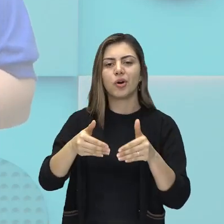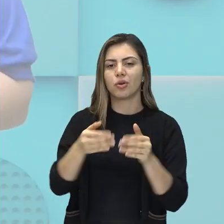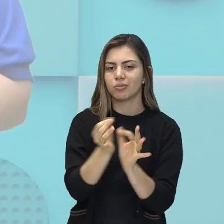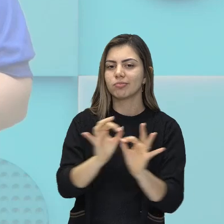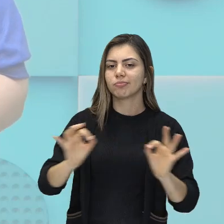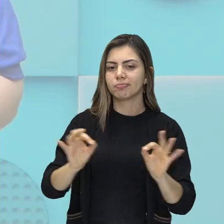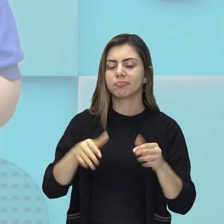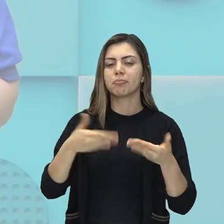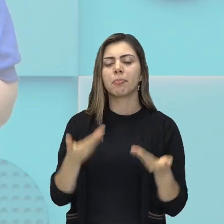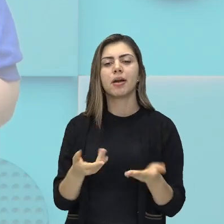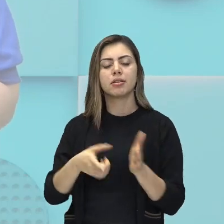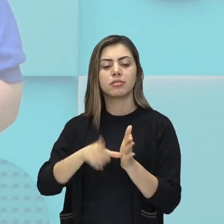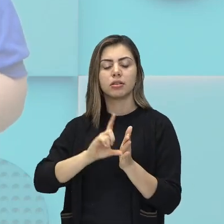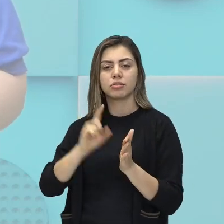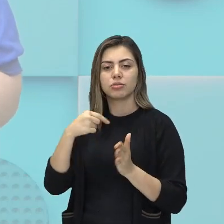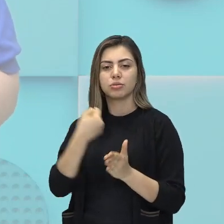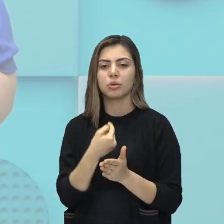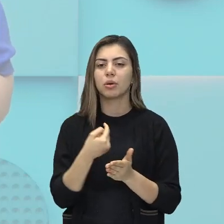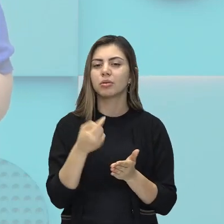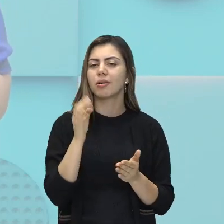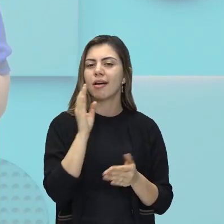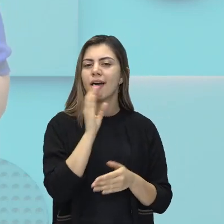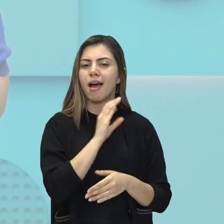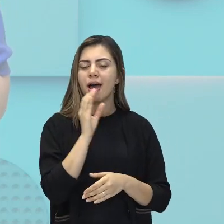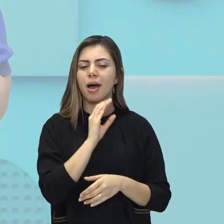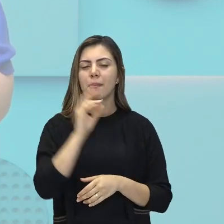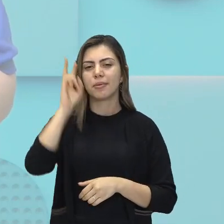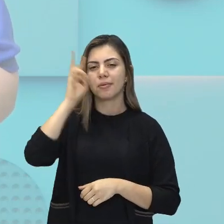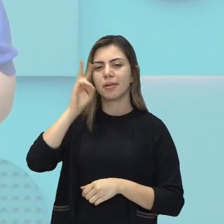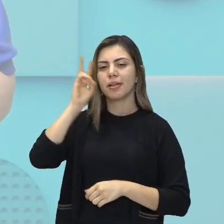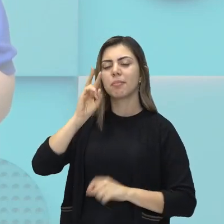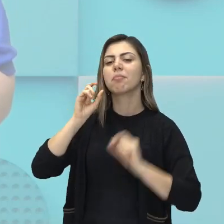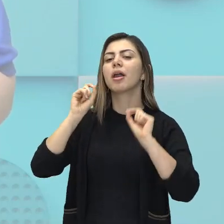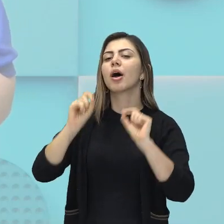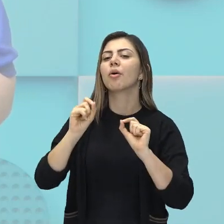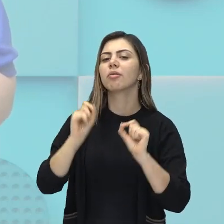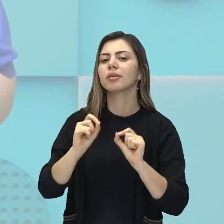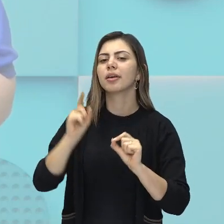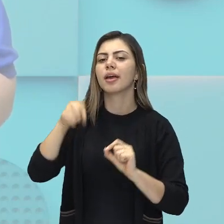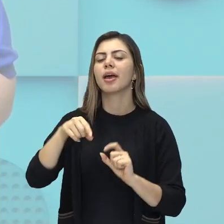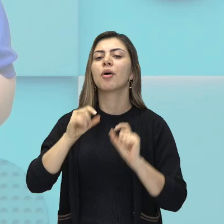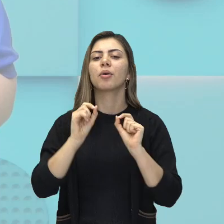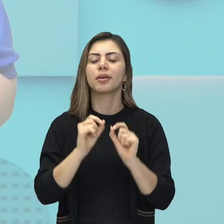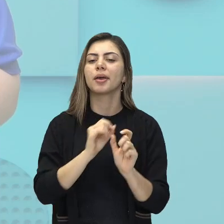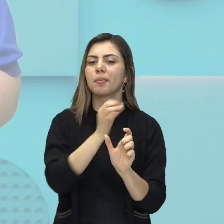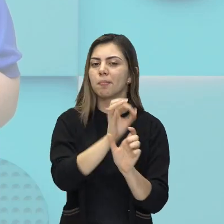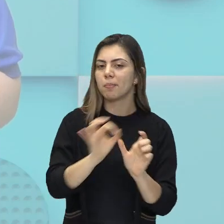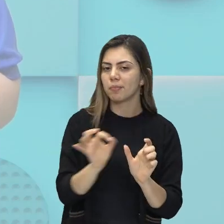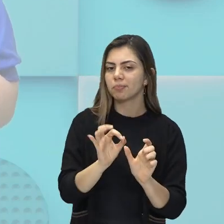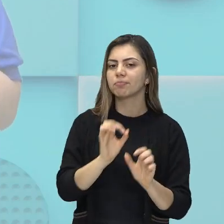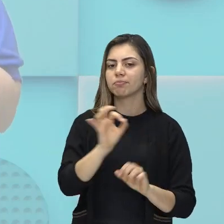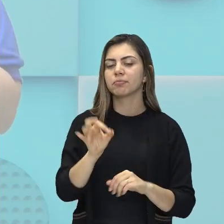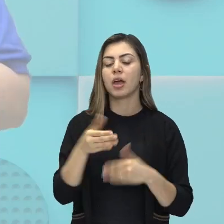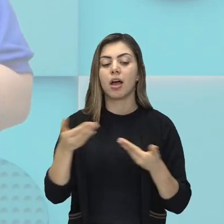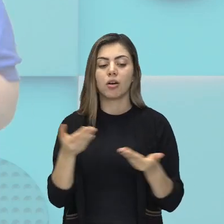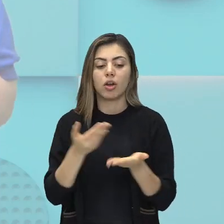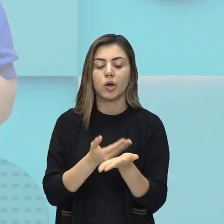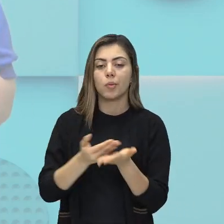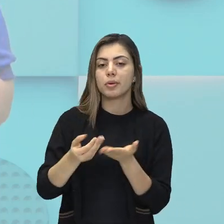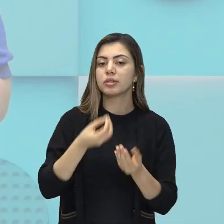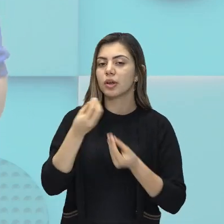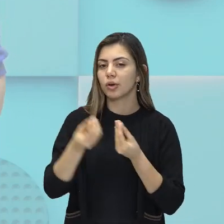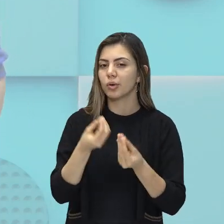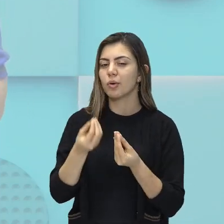nós vamos fazer rapidamente uma recapitulação da morfossintaxe, começando aí com